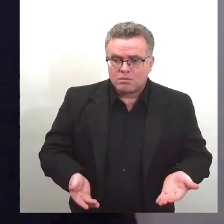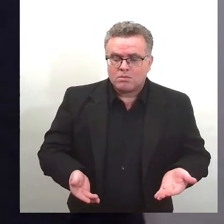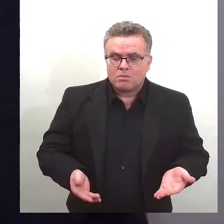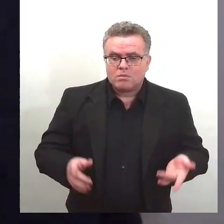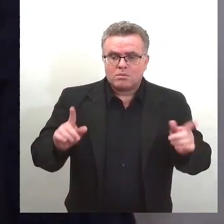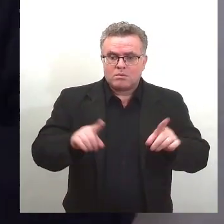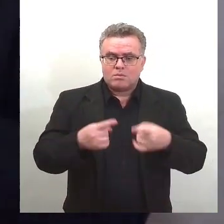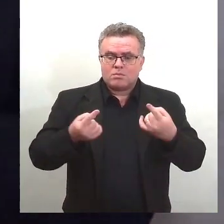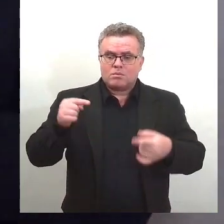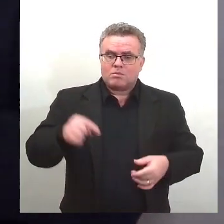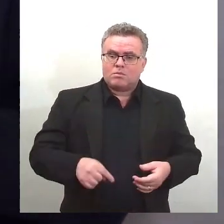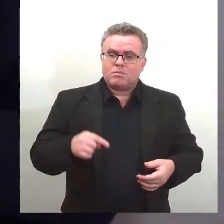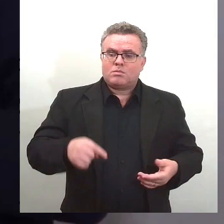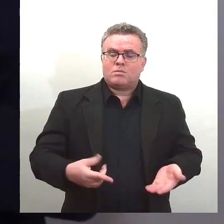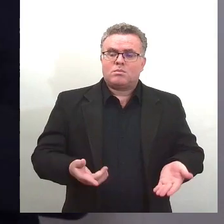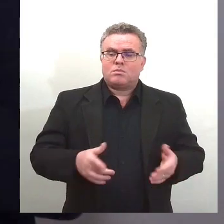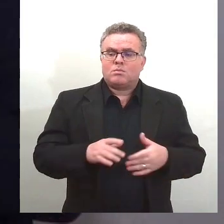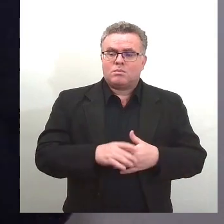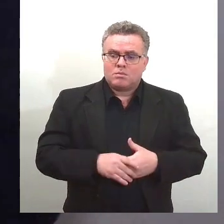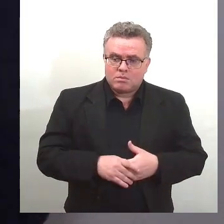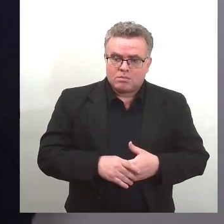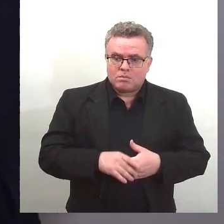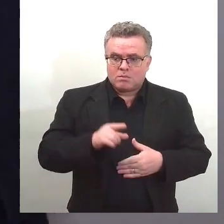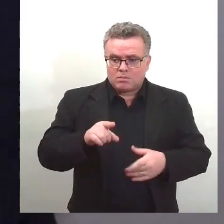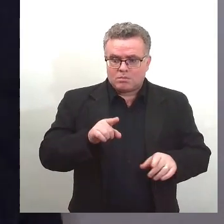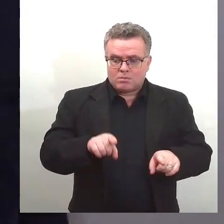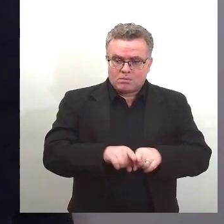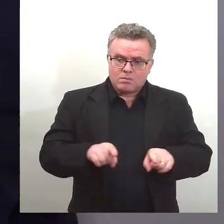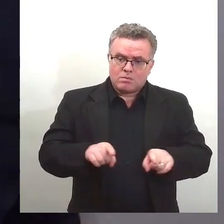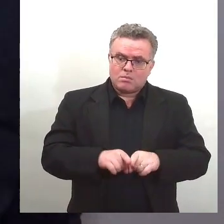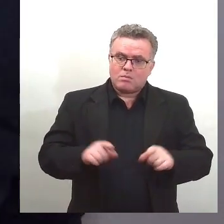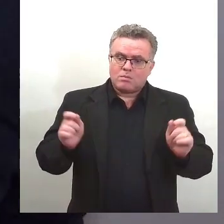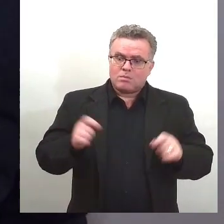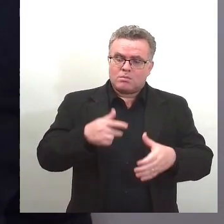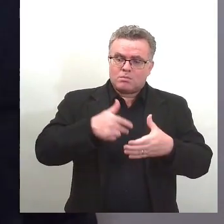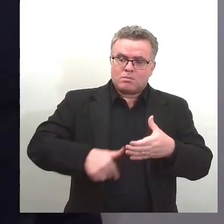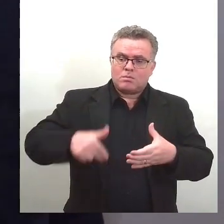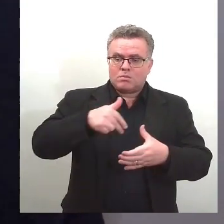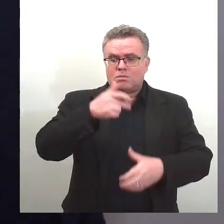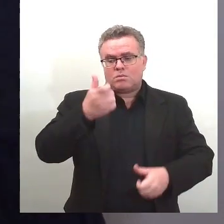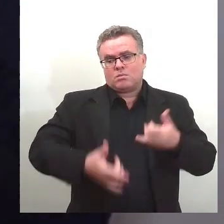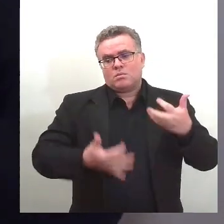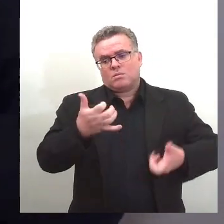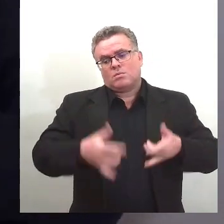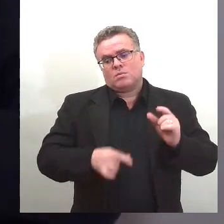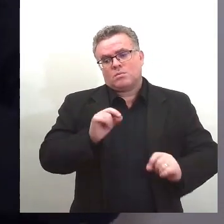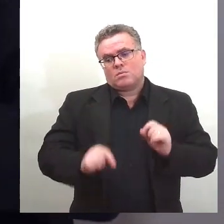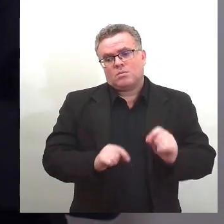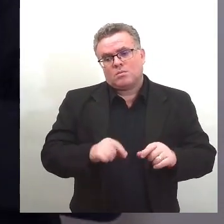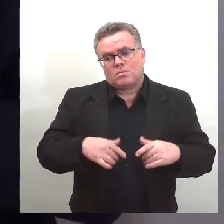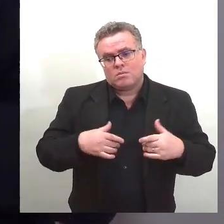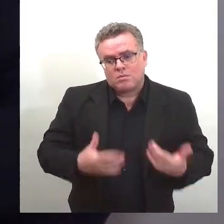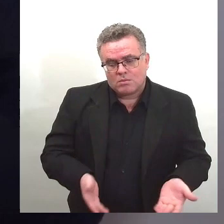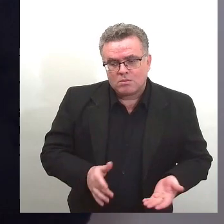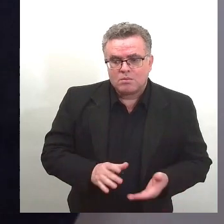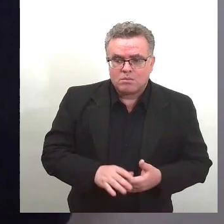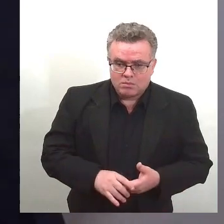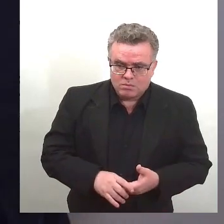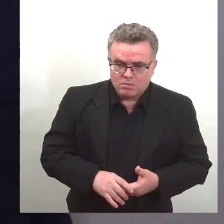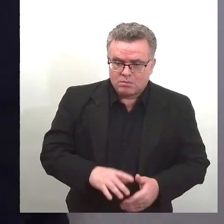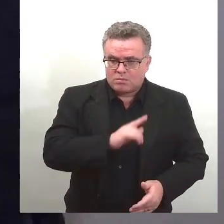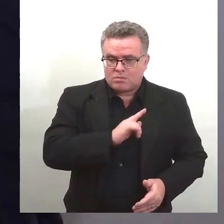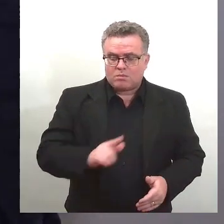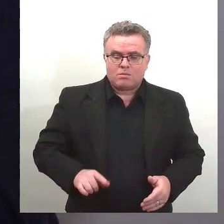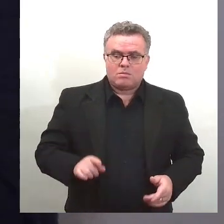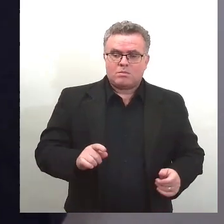na qual o senhor também estava na tribuna, falando do desejo de que o governador pudesse